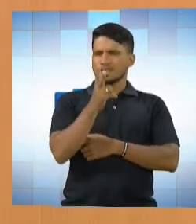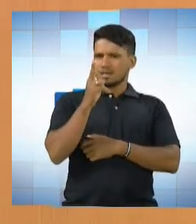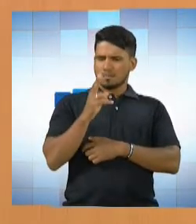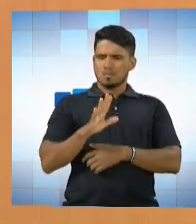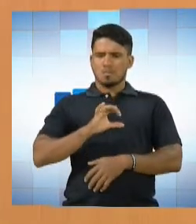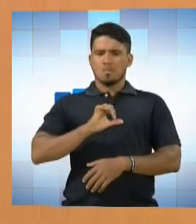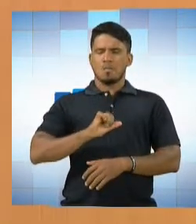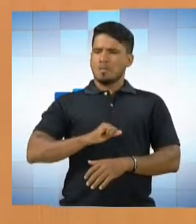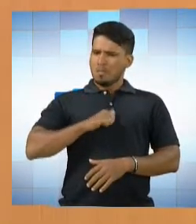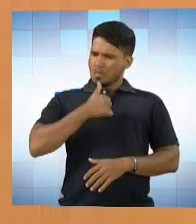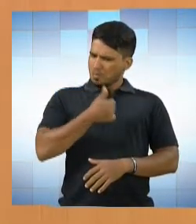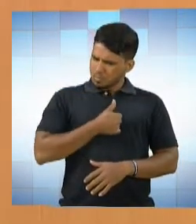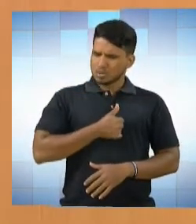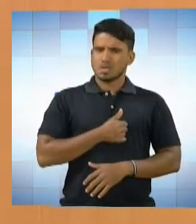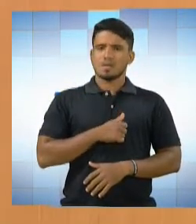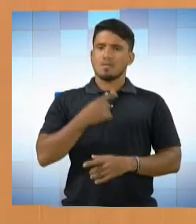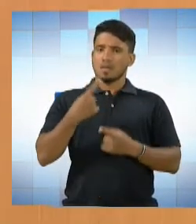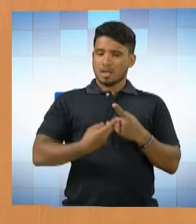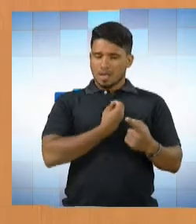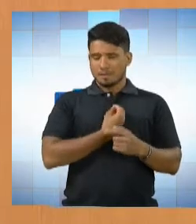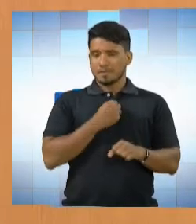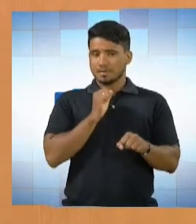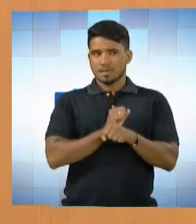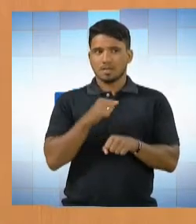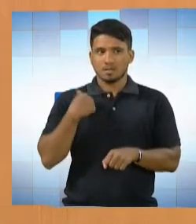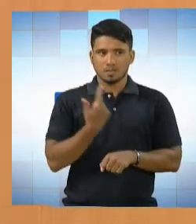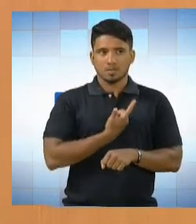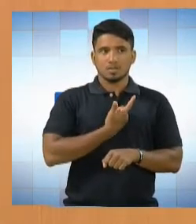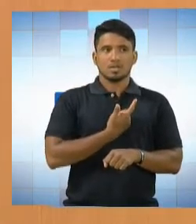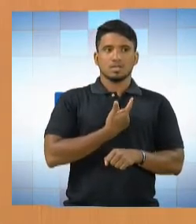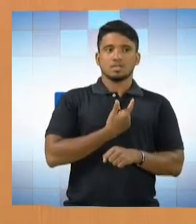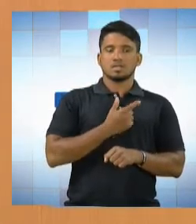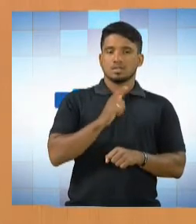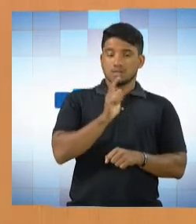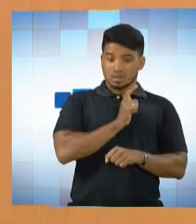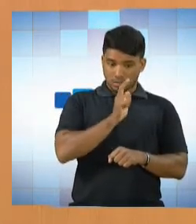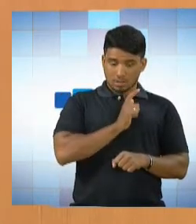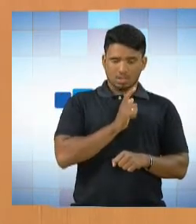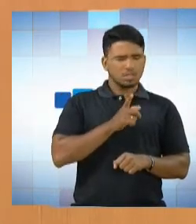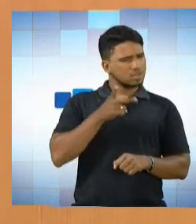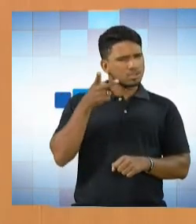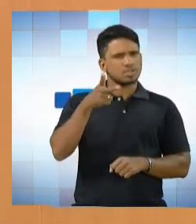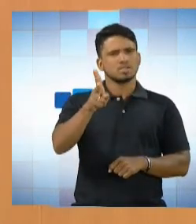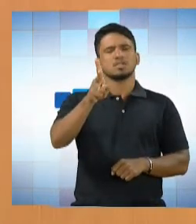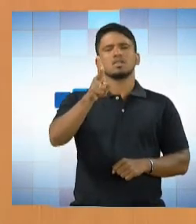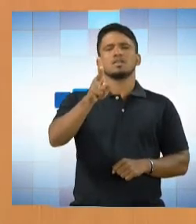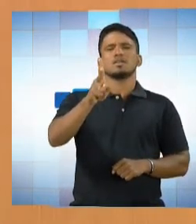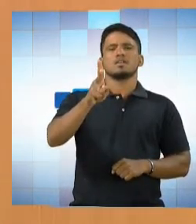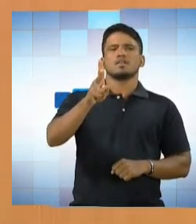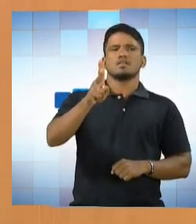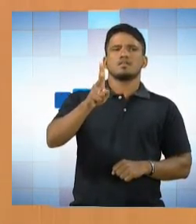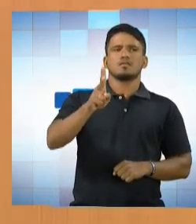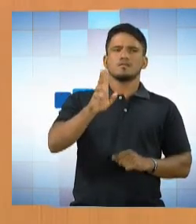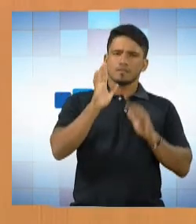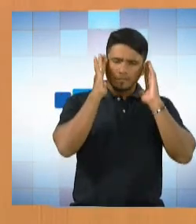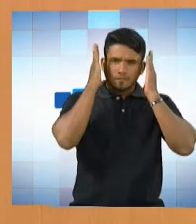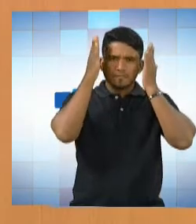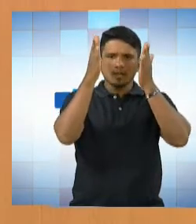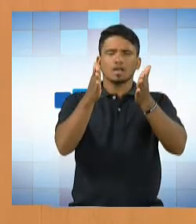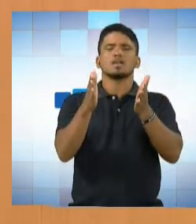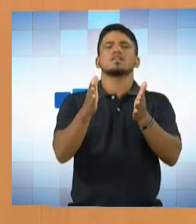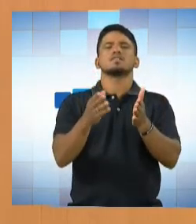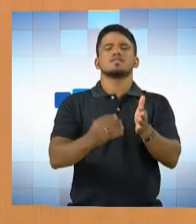otimistas. A vida nos espera e que nós tenhamos cada vez mais interesse